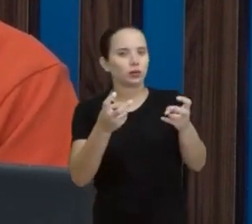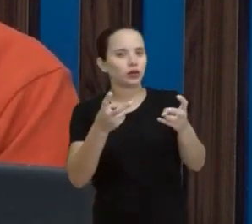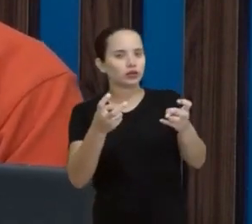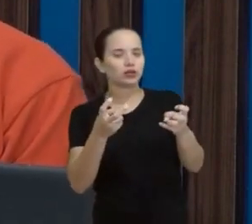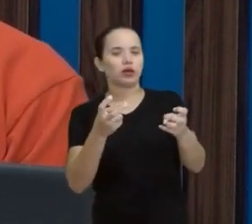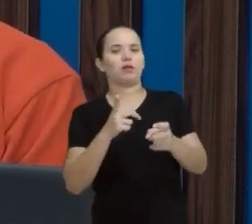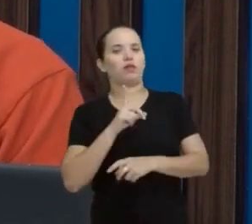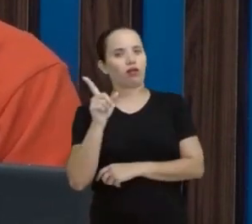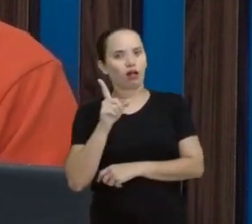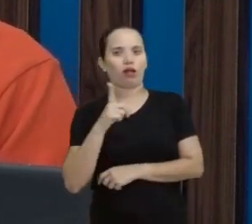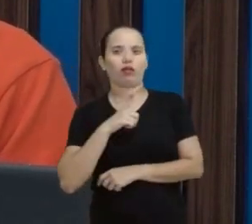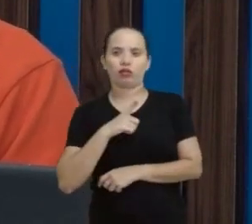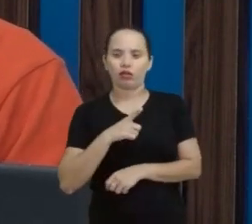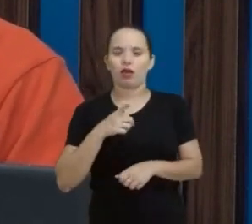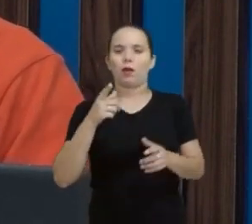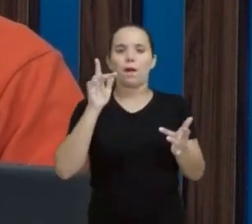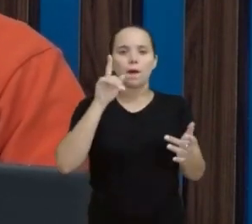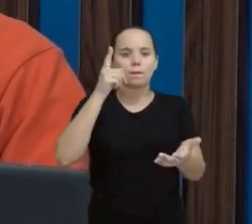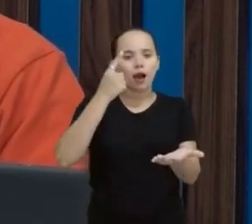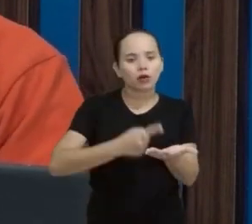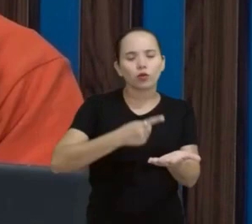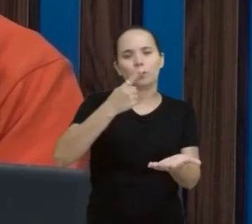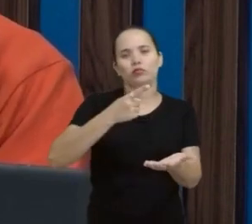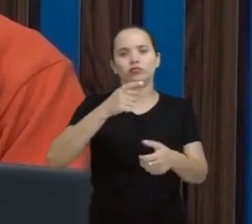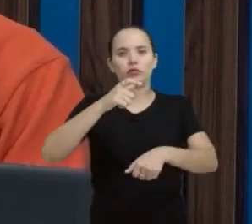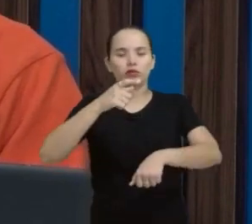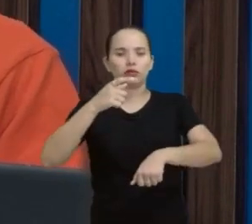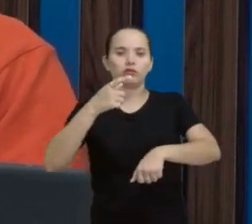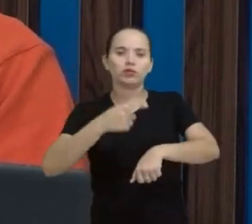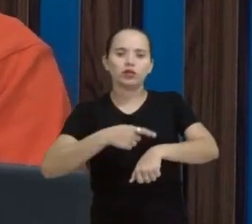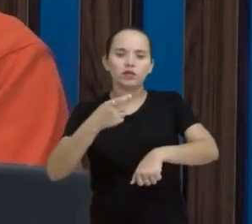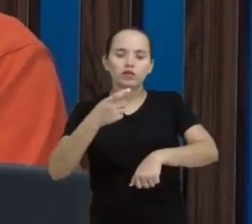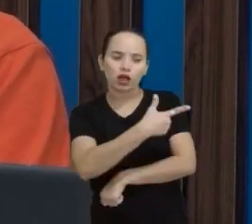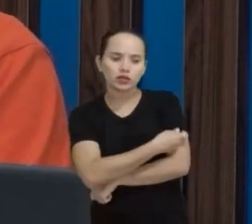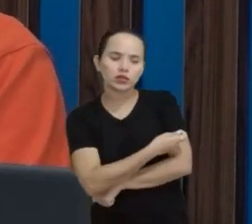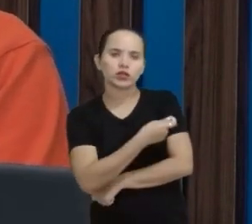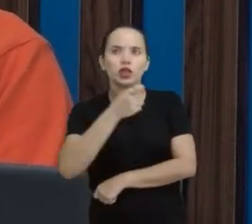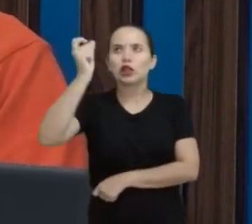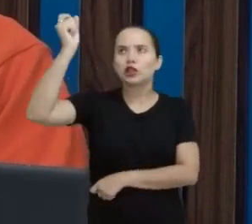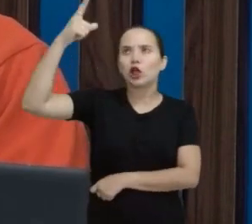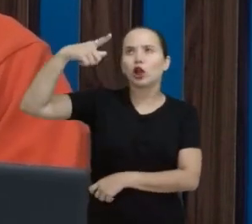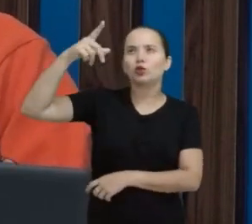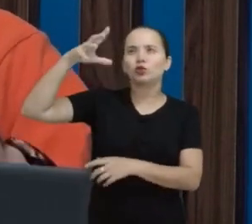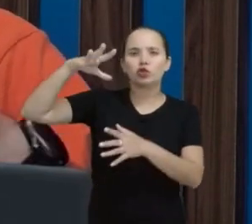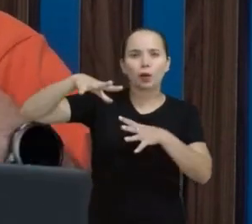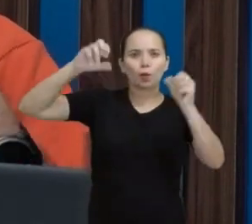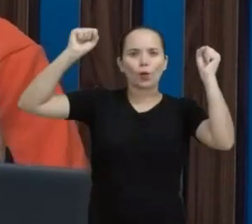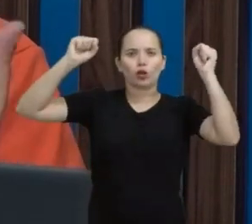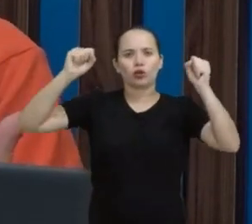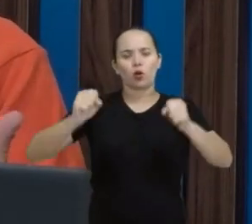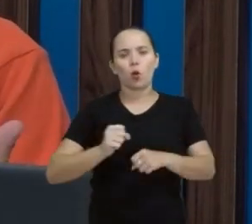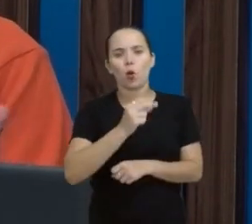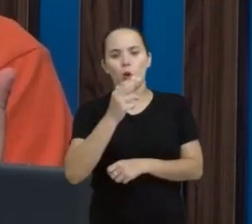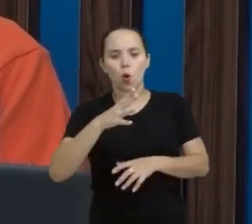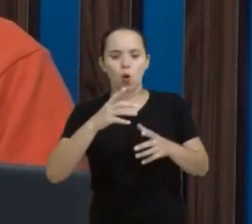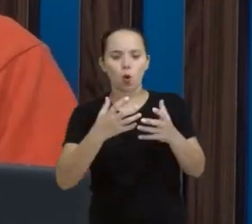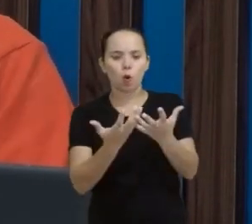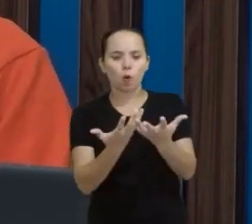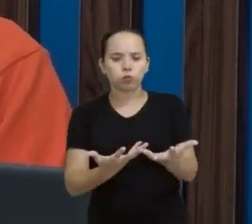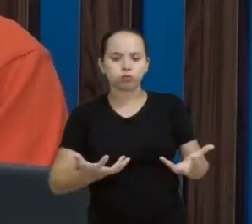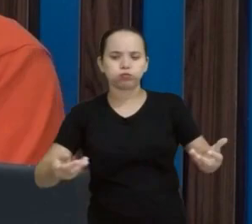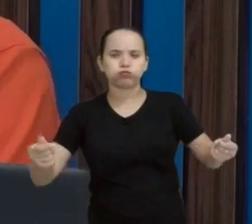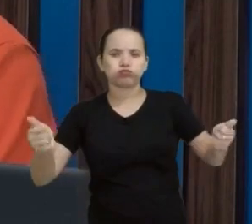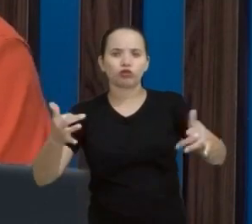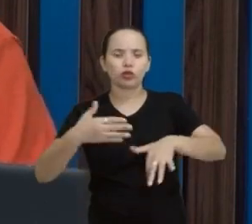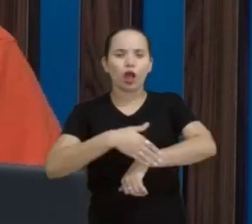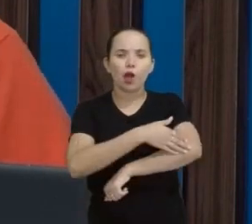para consulta, vacina, luz queimada, buraco na rua, mas tenta pensar aí o que é que você queria que tivesse